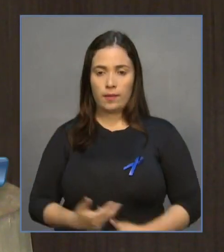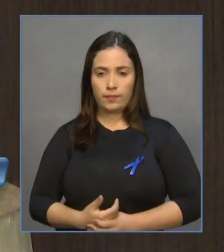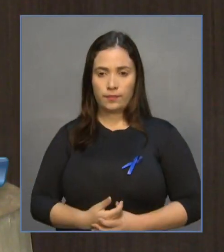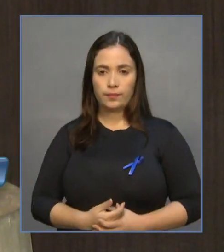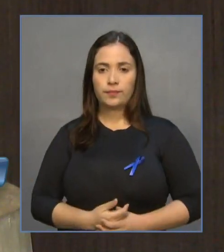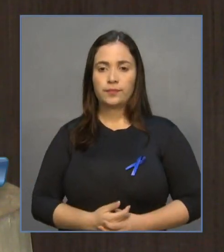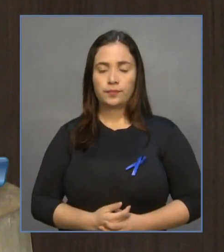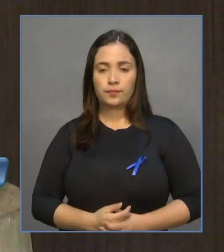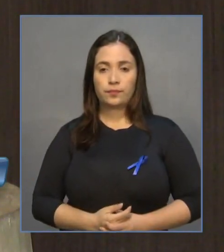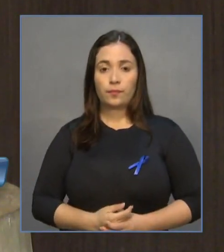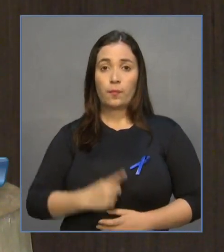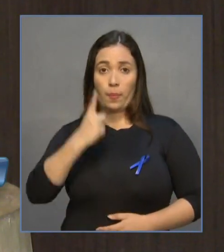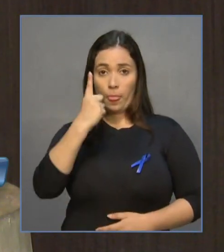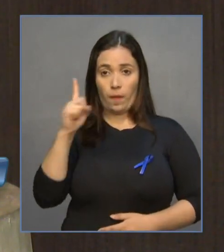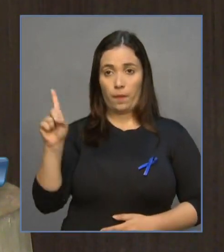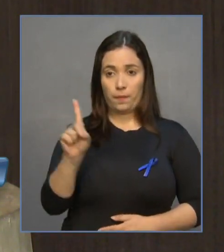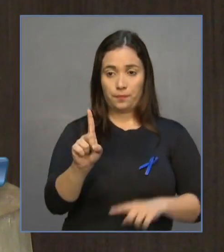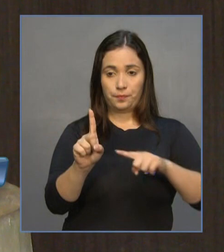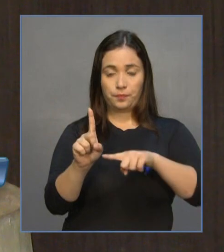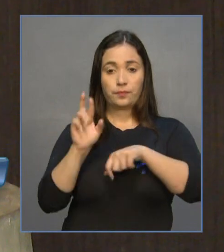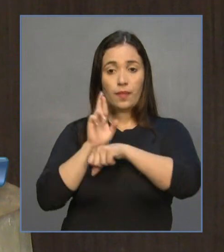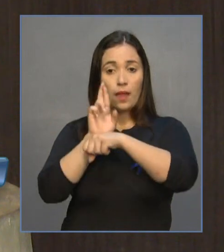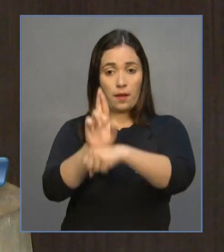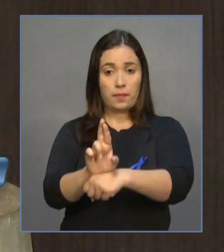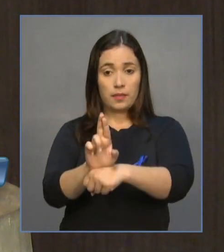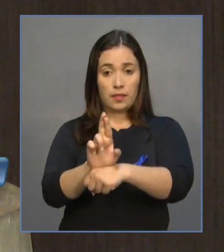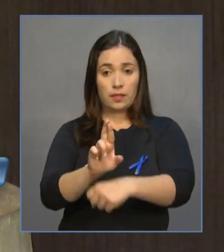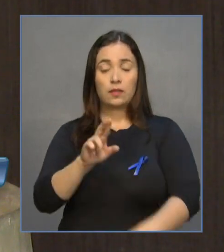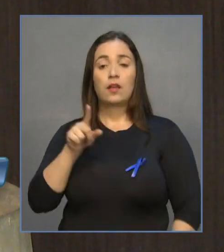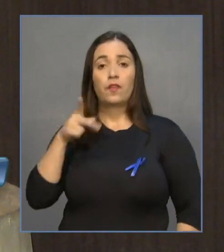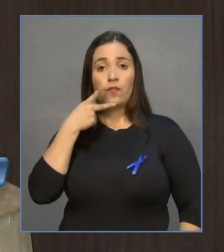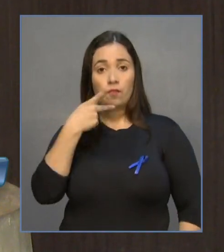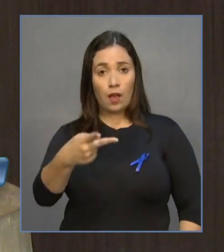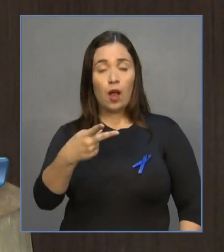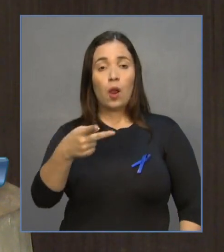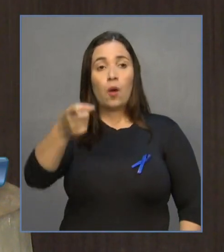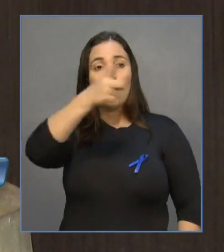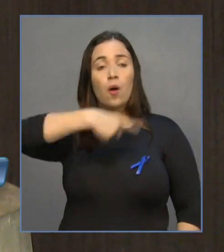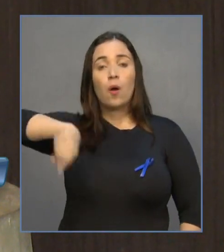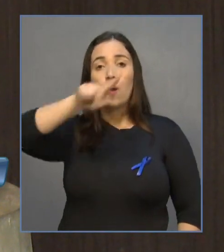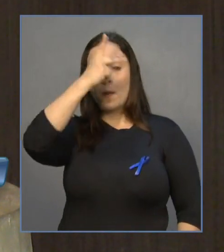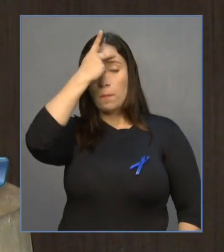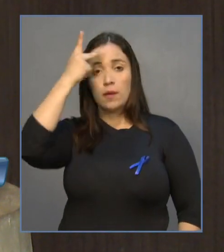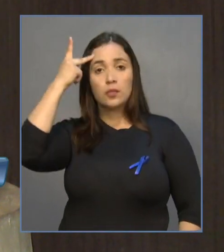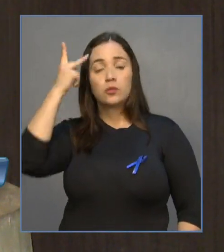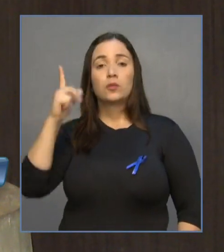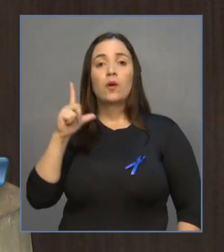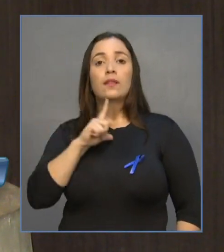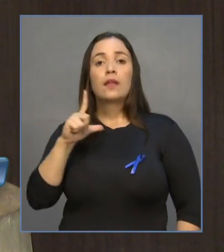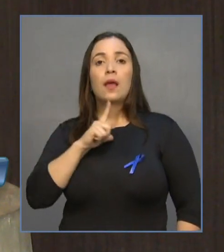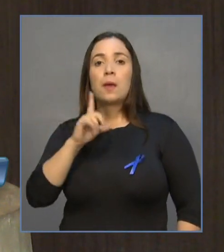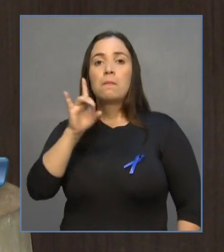Uma das representantes, deputados, disse assim: quem tem medo não vive. Guardei essa frase.